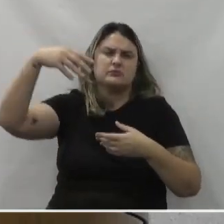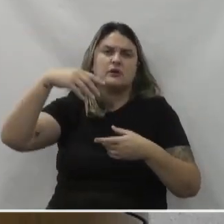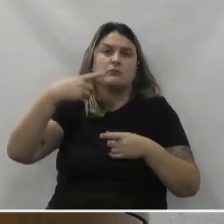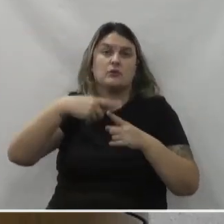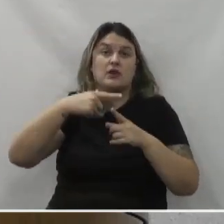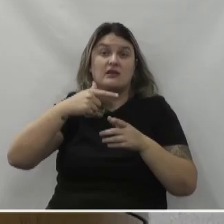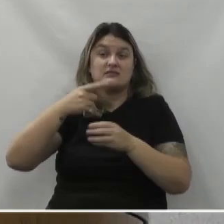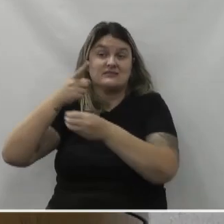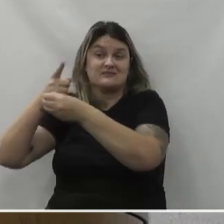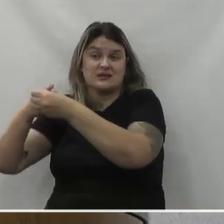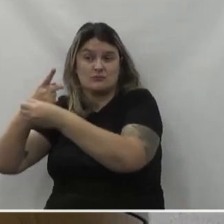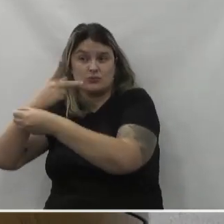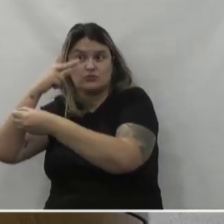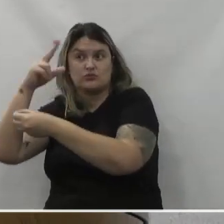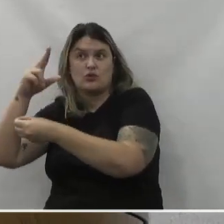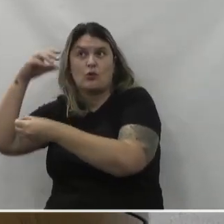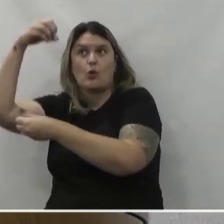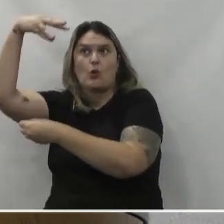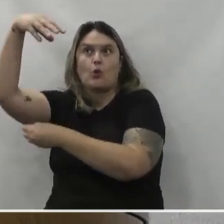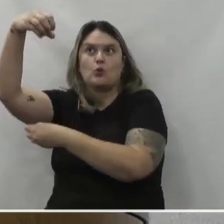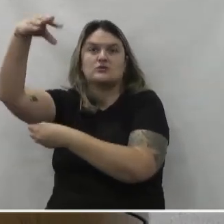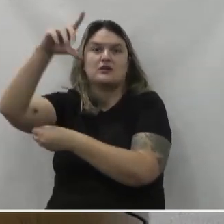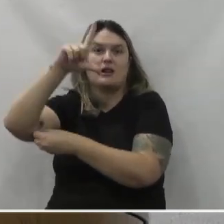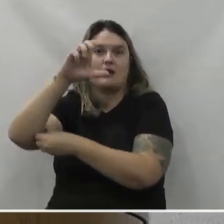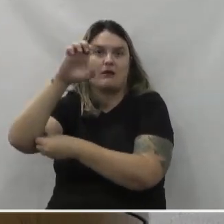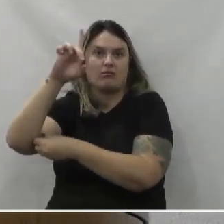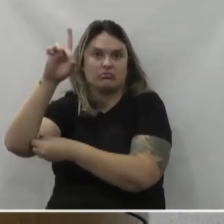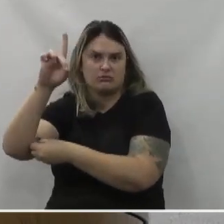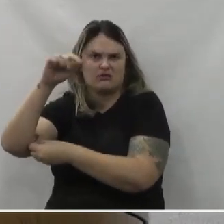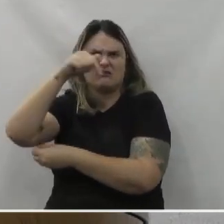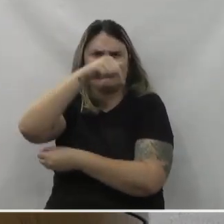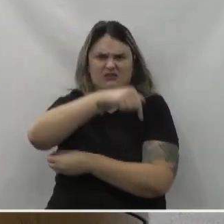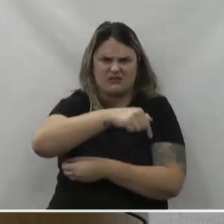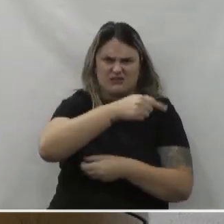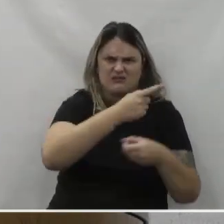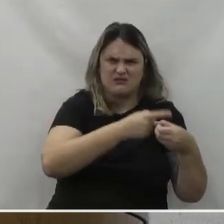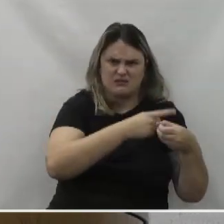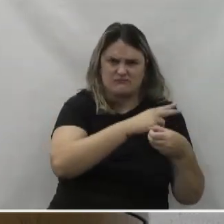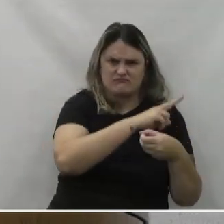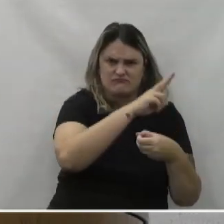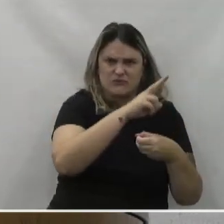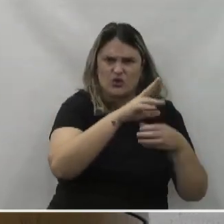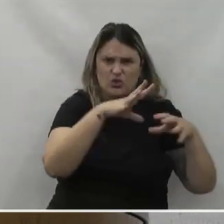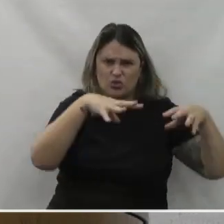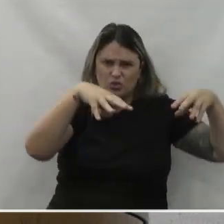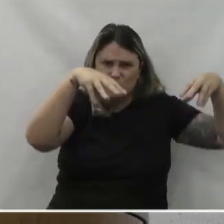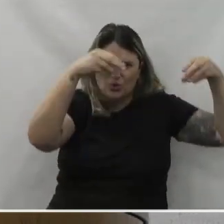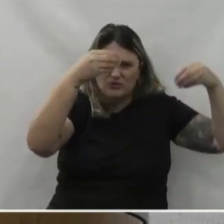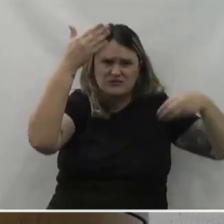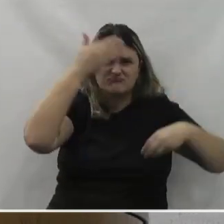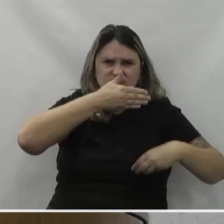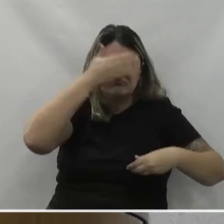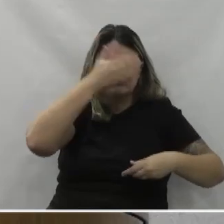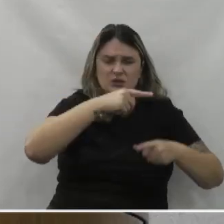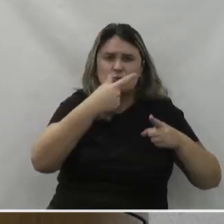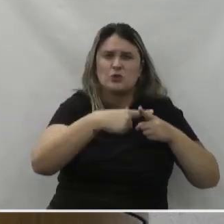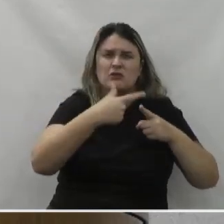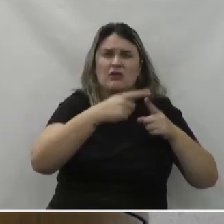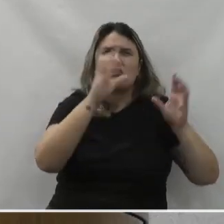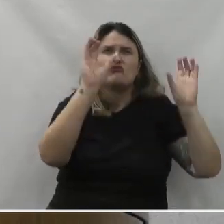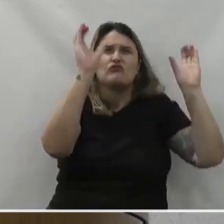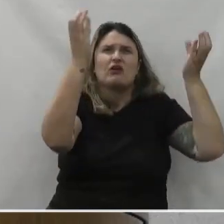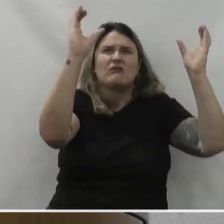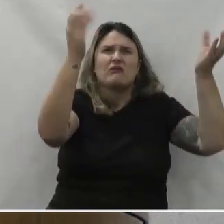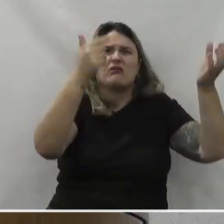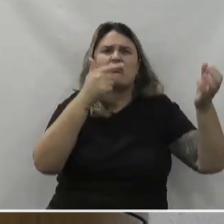LED, e a gente aqui em União da Vitória, no período noturno, nem conseguimos ver como